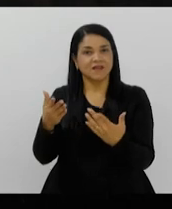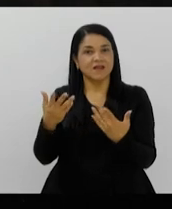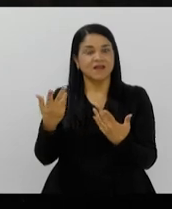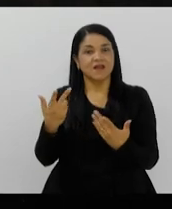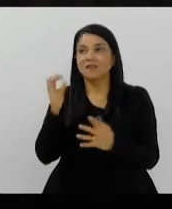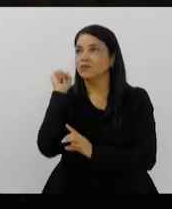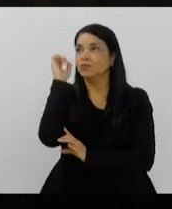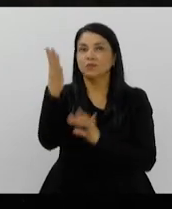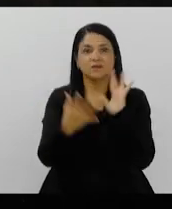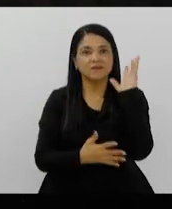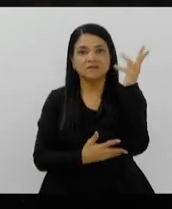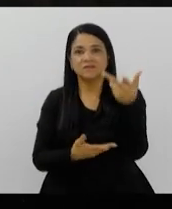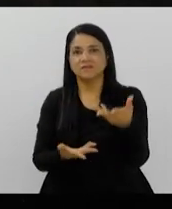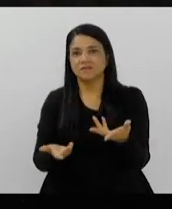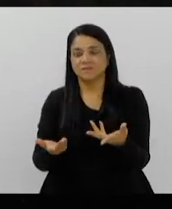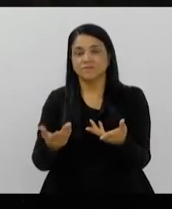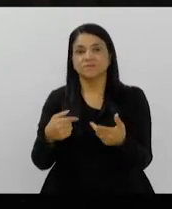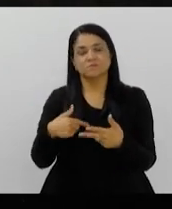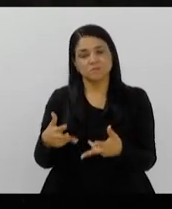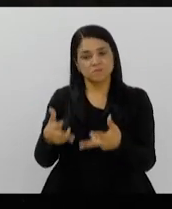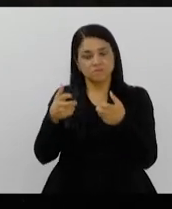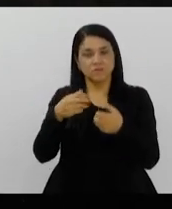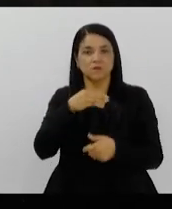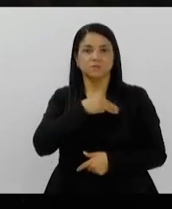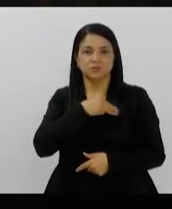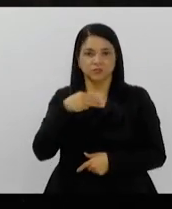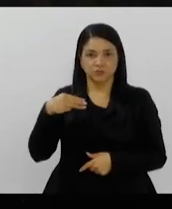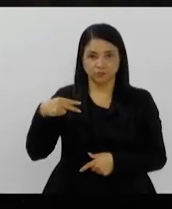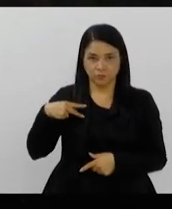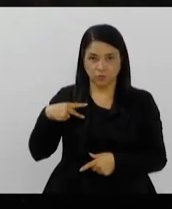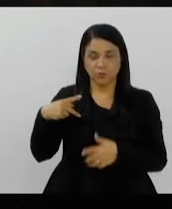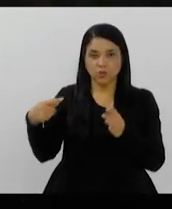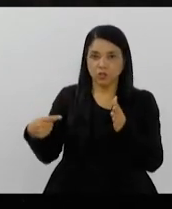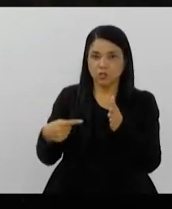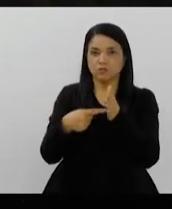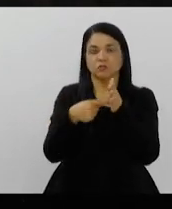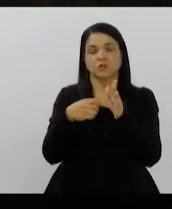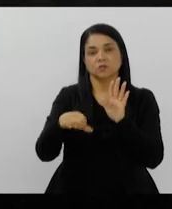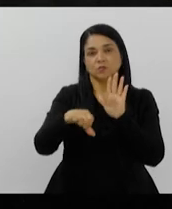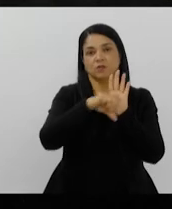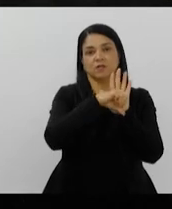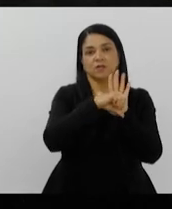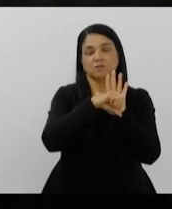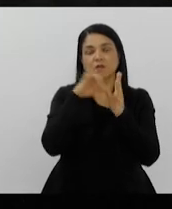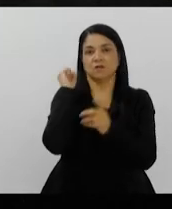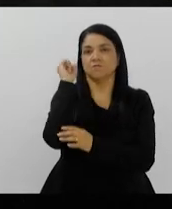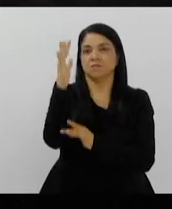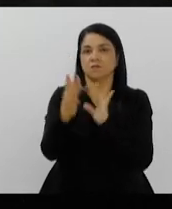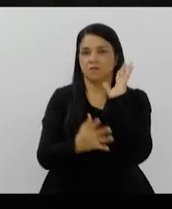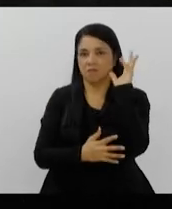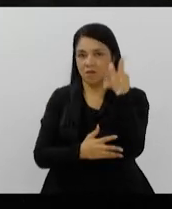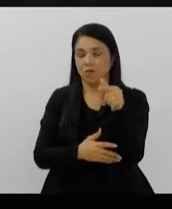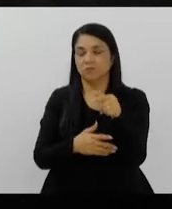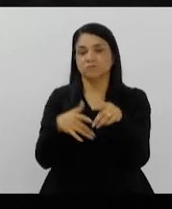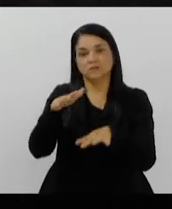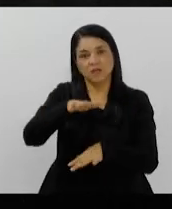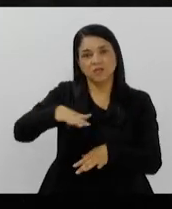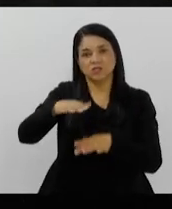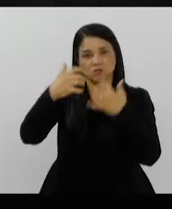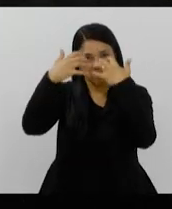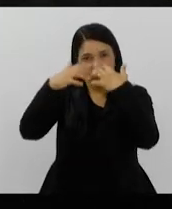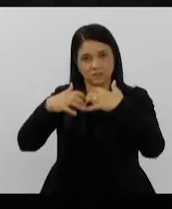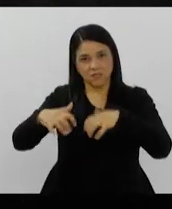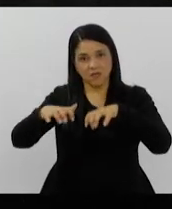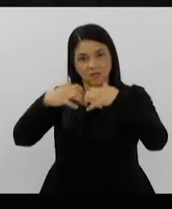está percebendo o Ministério Público direto denunciando os crimes ambientais na região serrana. Então, você olha para a